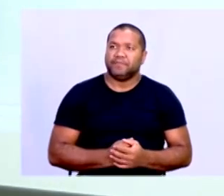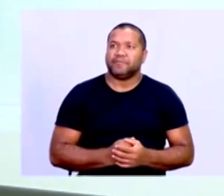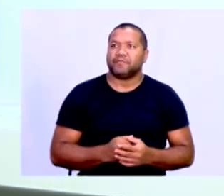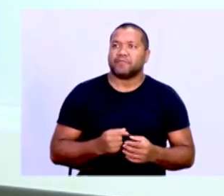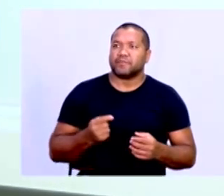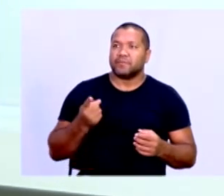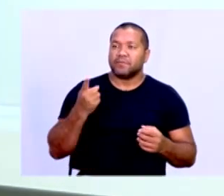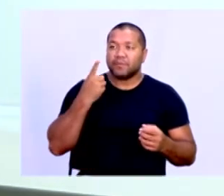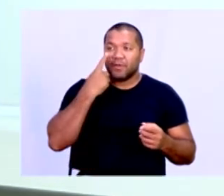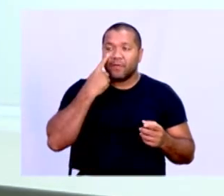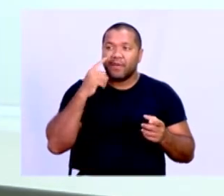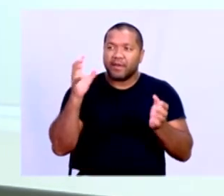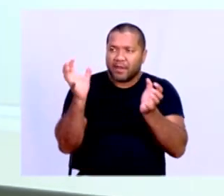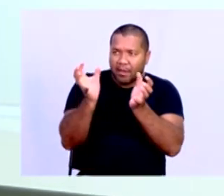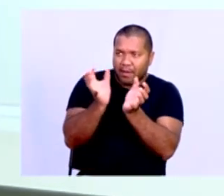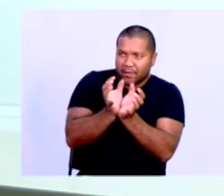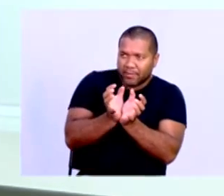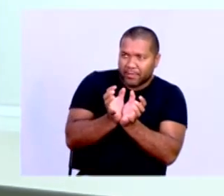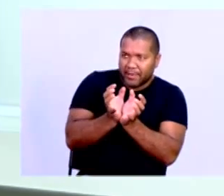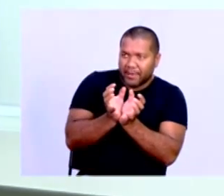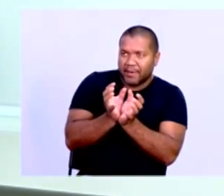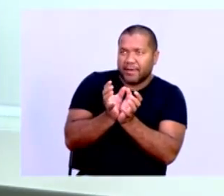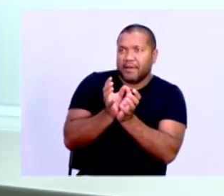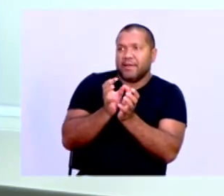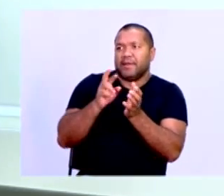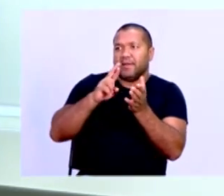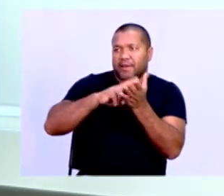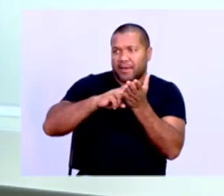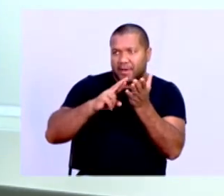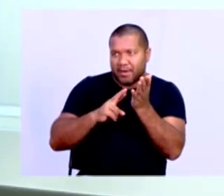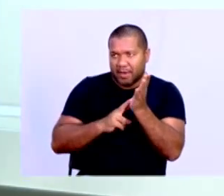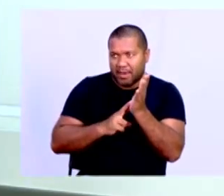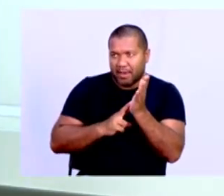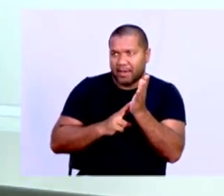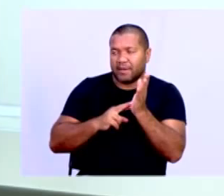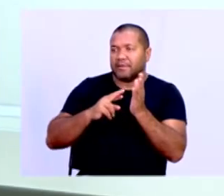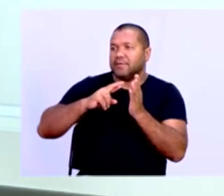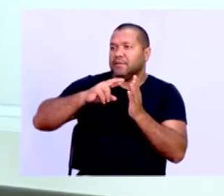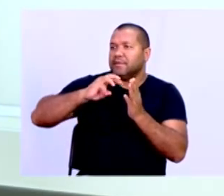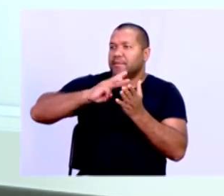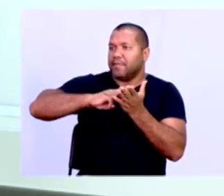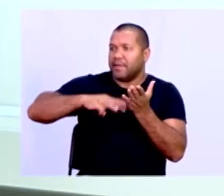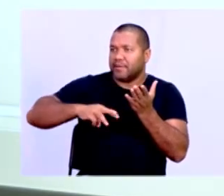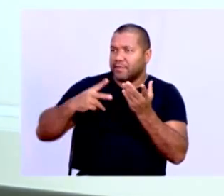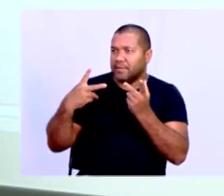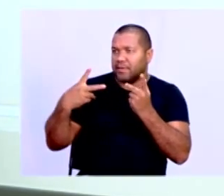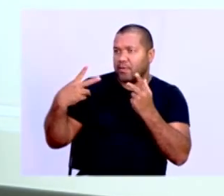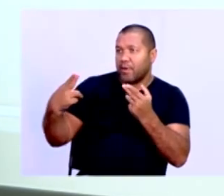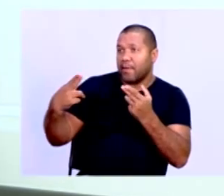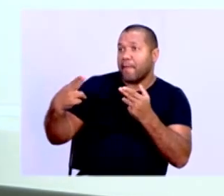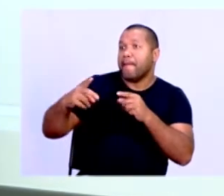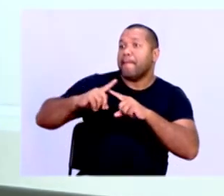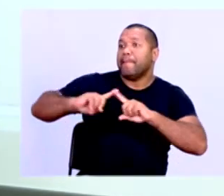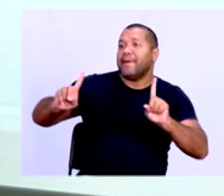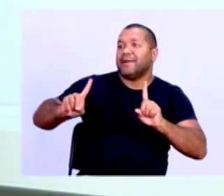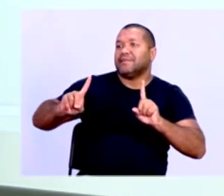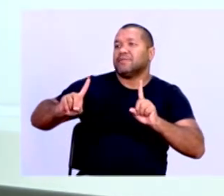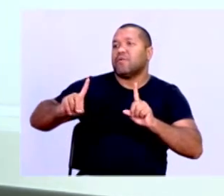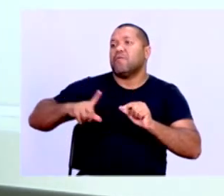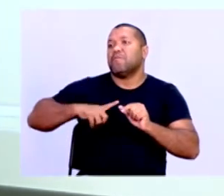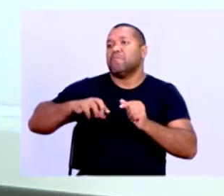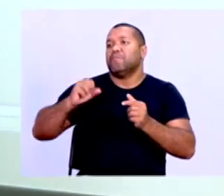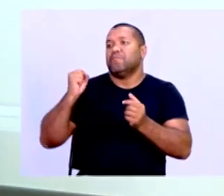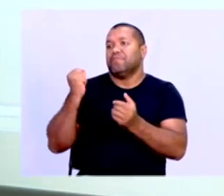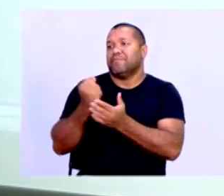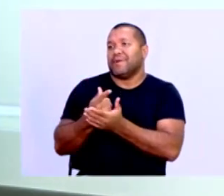eu coloquei 2 métodos iguais com parâmetros diferentes. Isso é